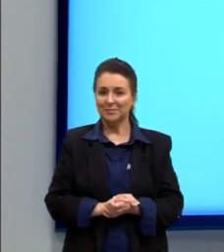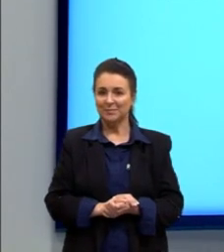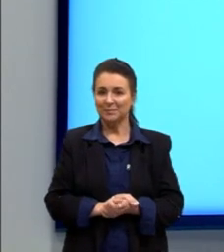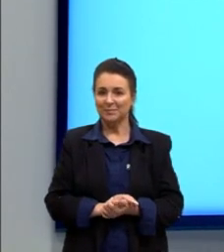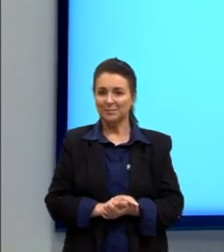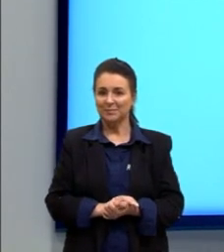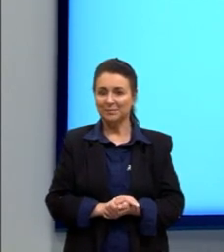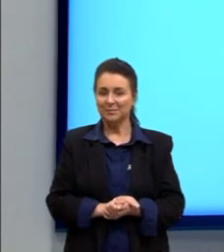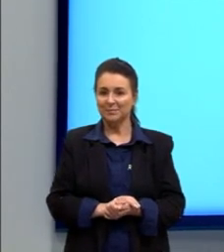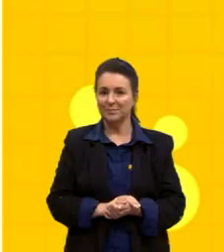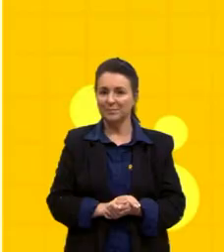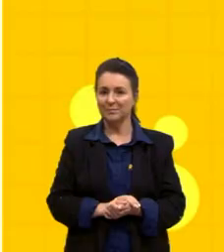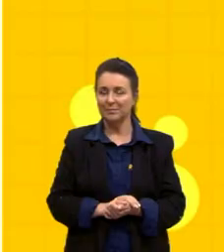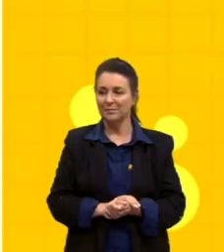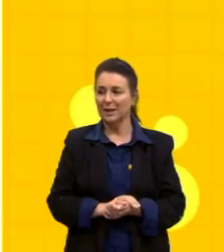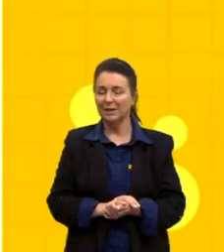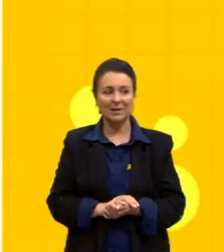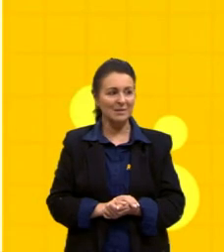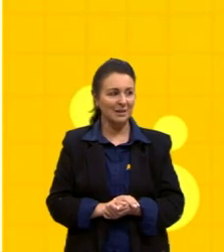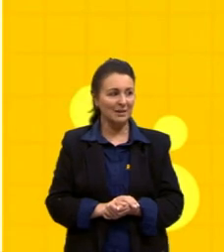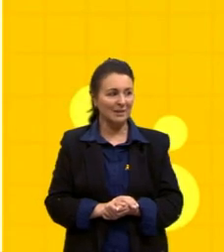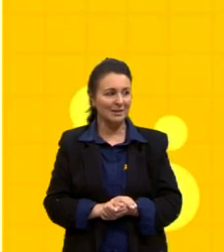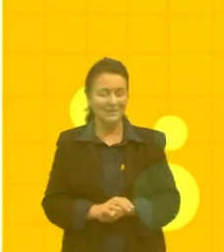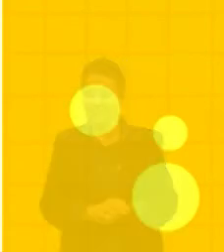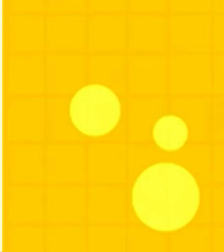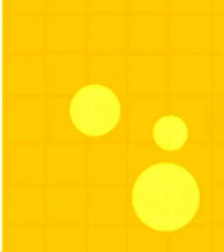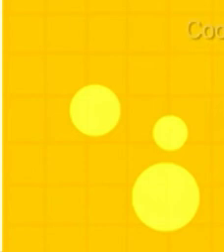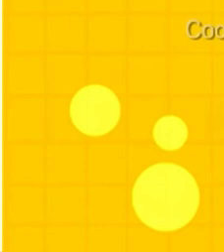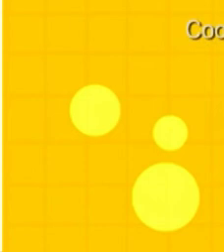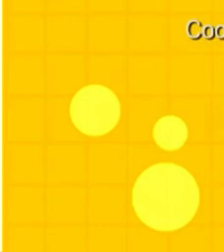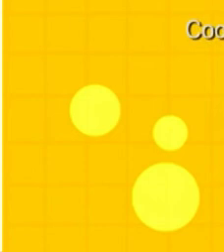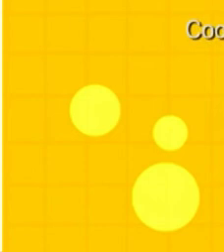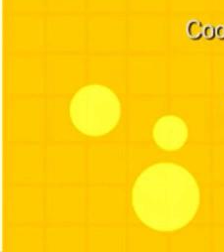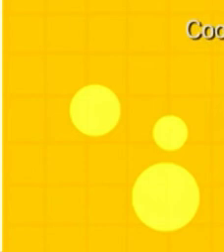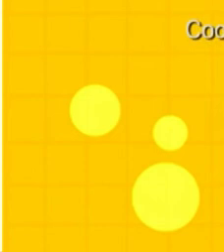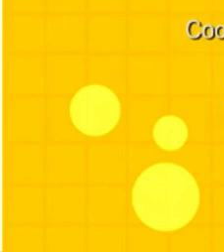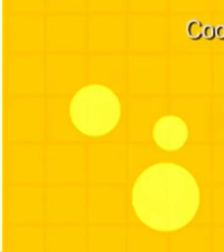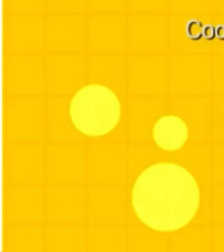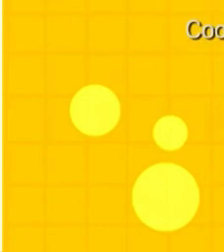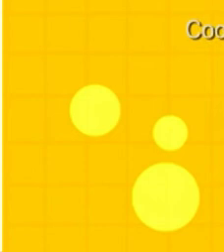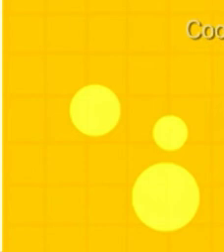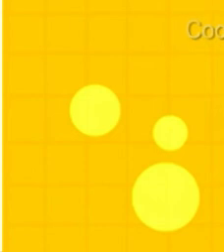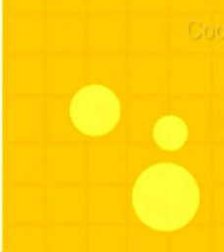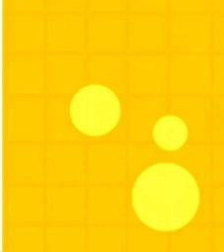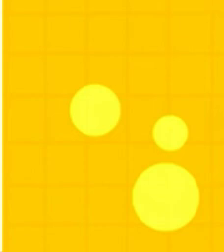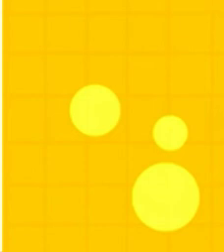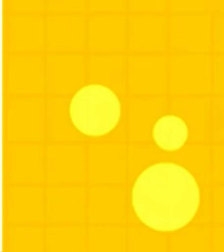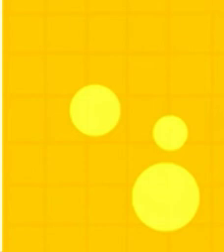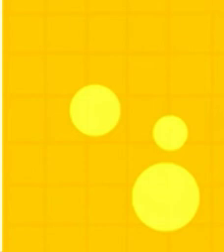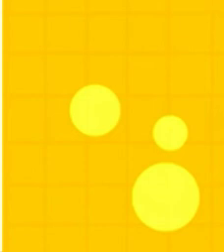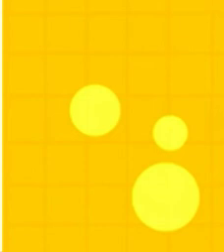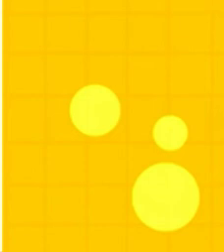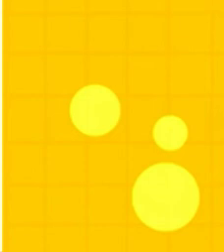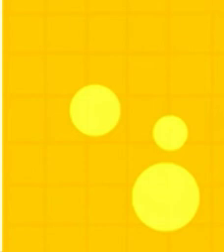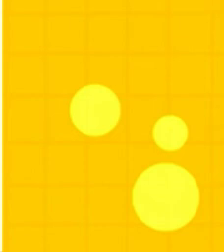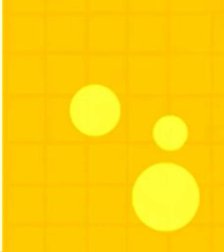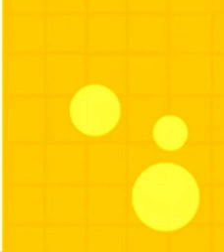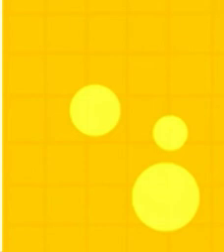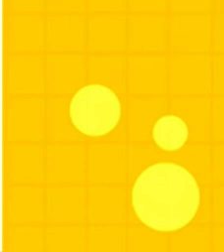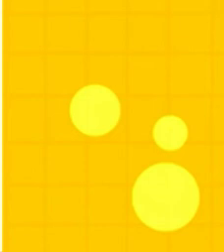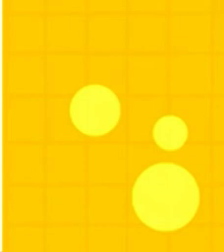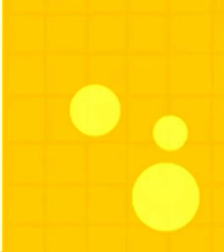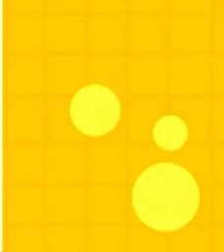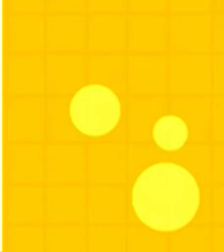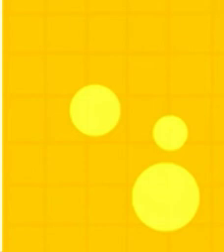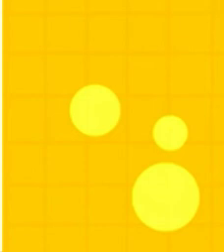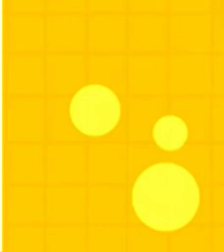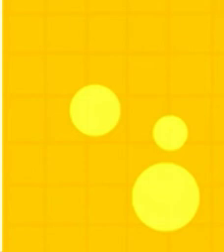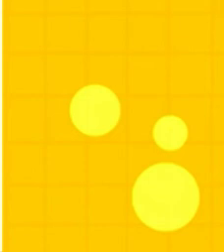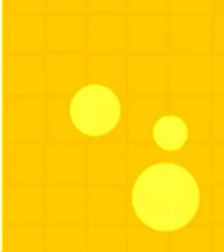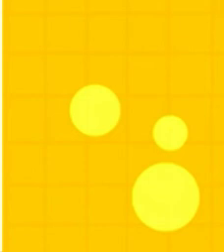a